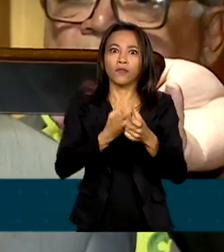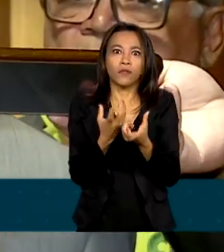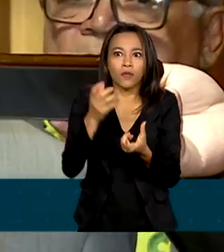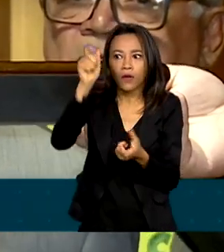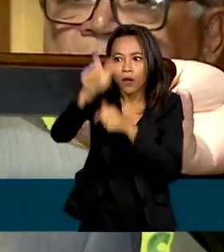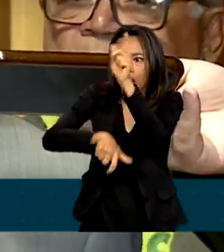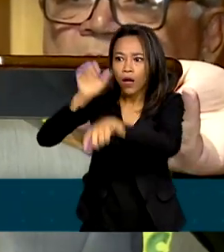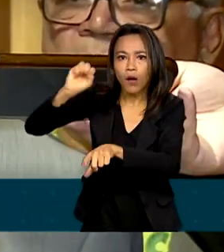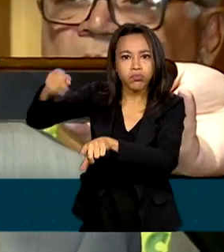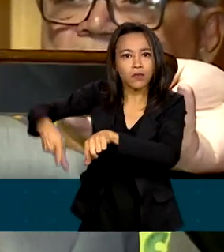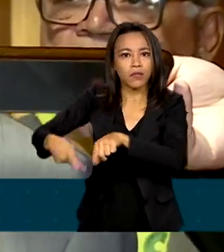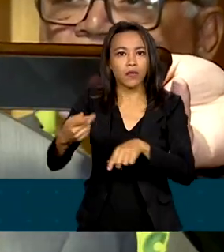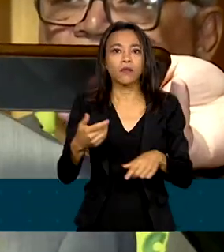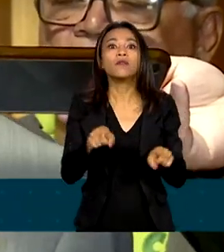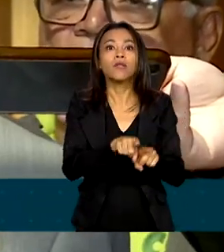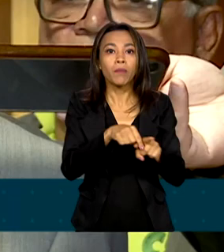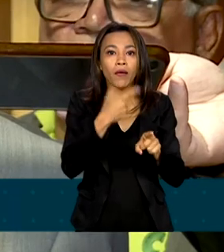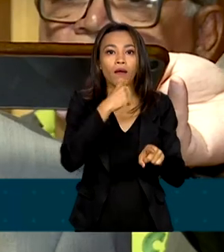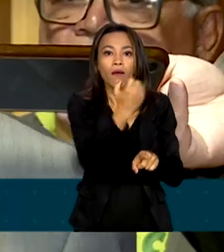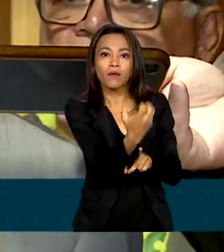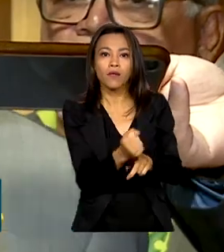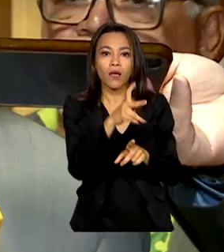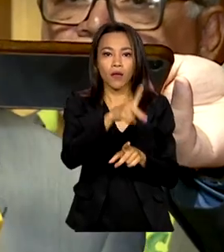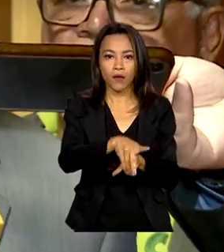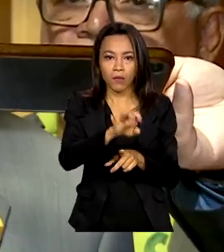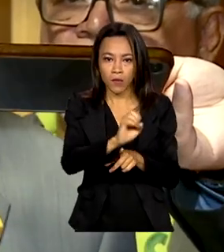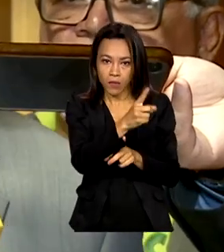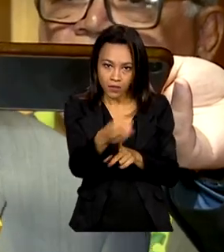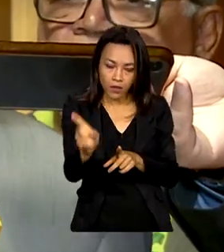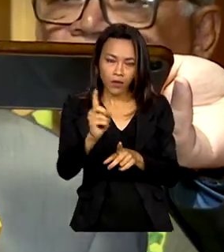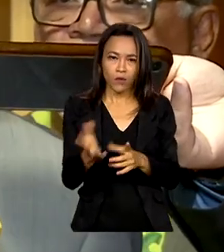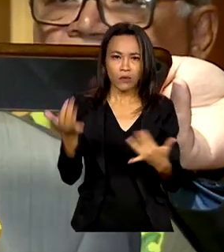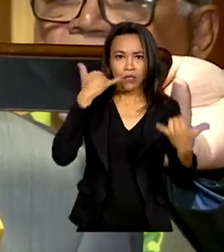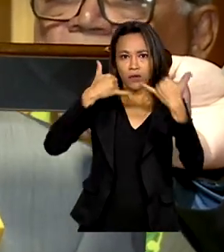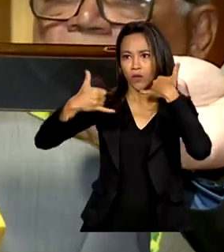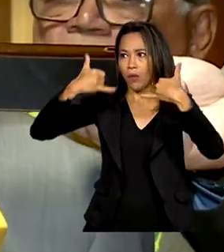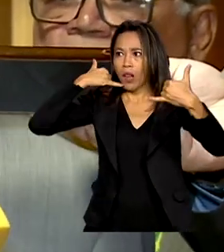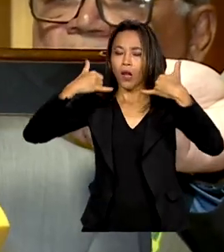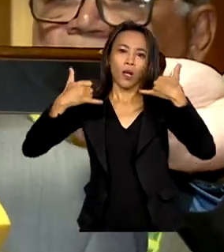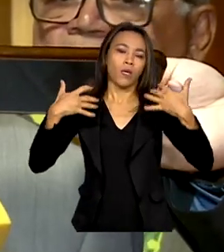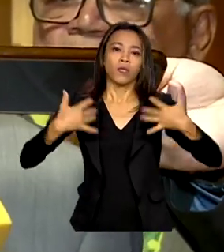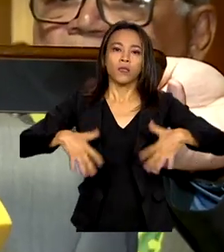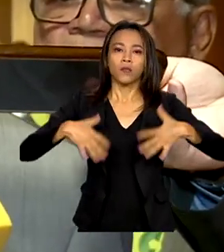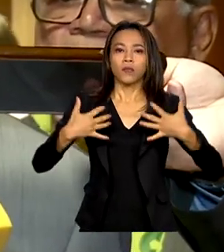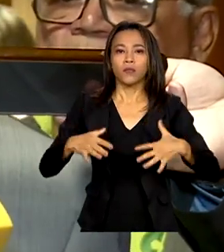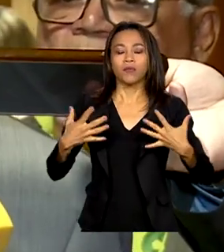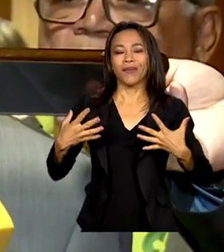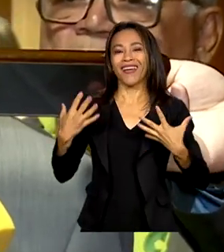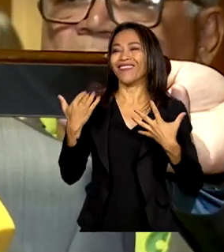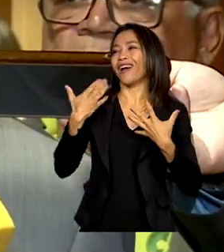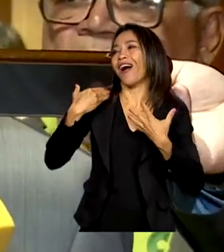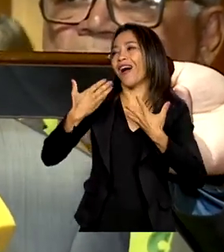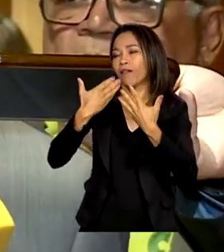aposentados pensionista e os assédios indevidos os telefonemas as pressões que vendem ilusão para muitos Aposentados e